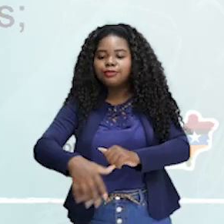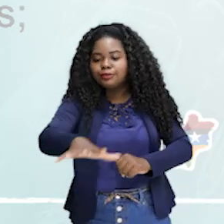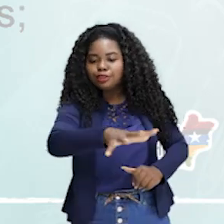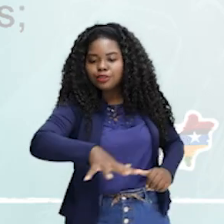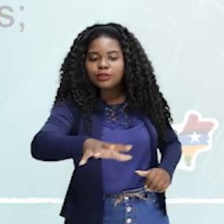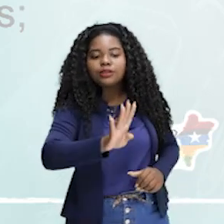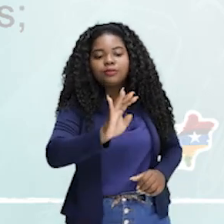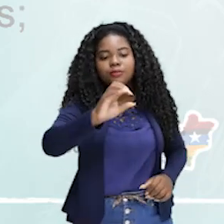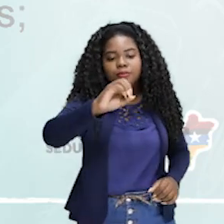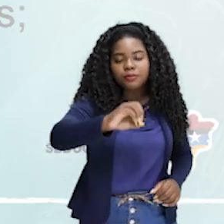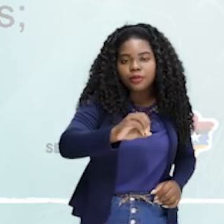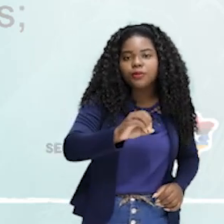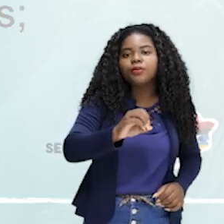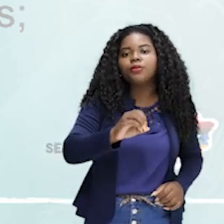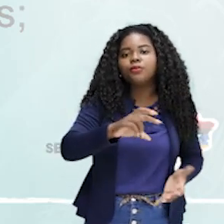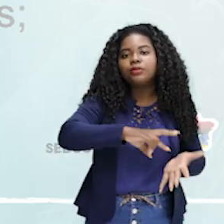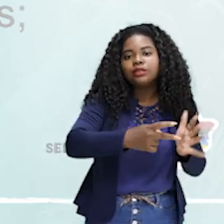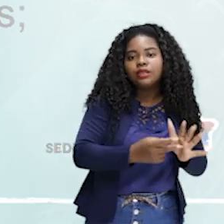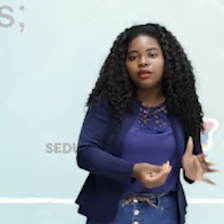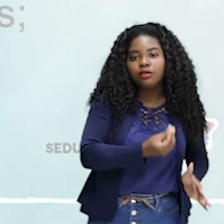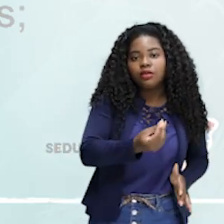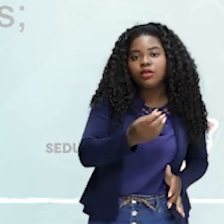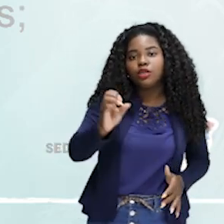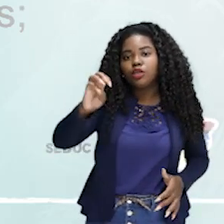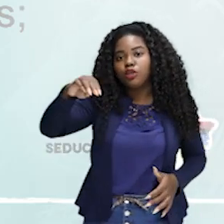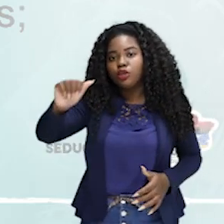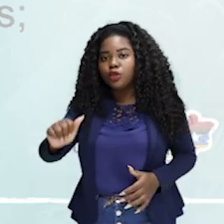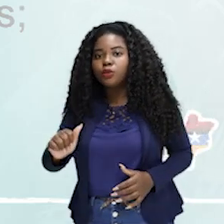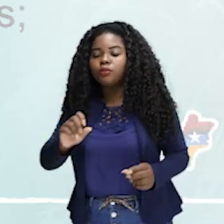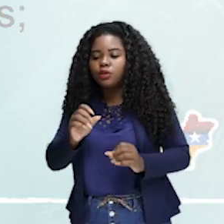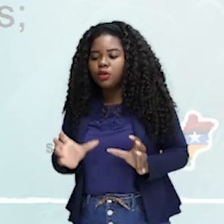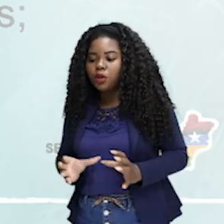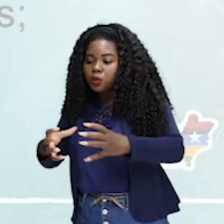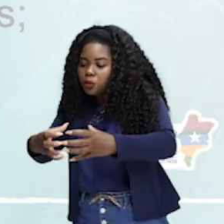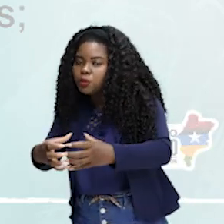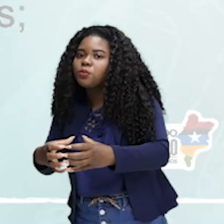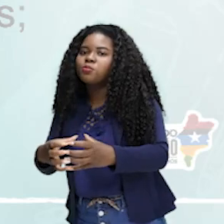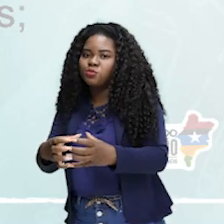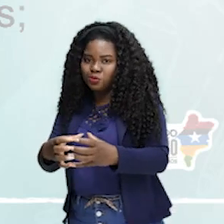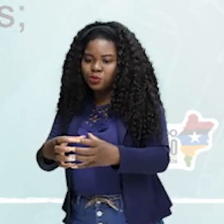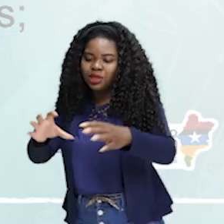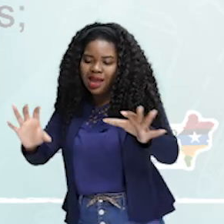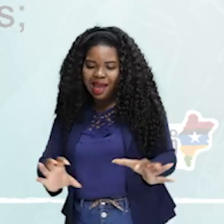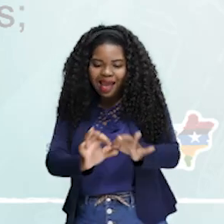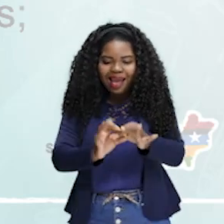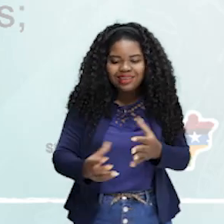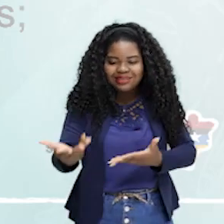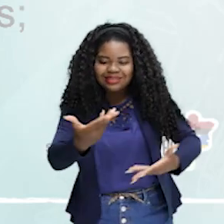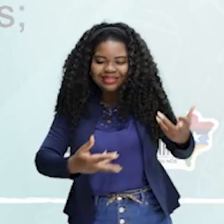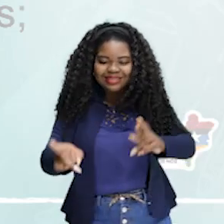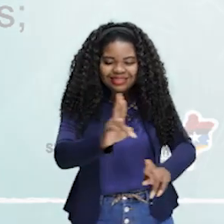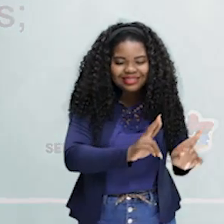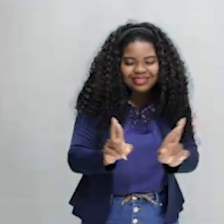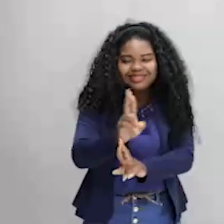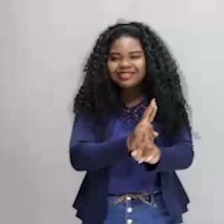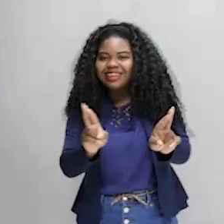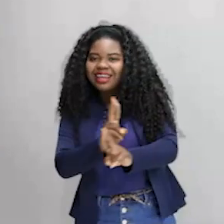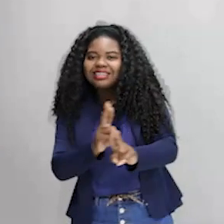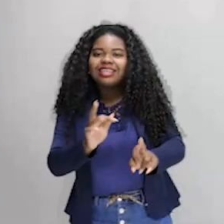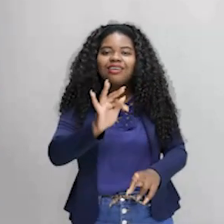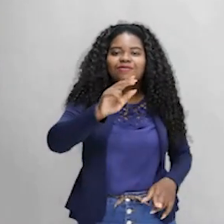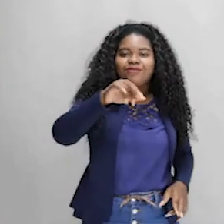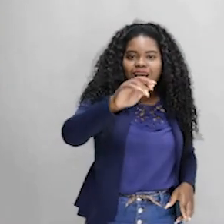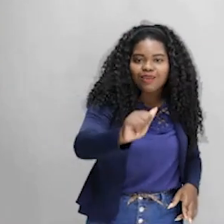de bio, que quer dizer vida, e oma, que indica grupo ou massas, ou seja, o bioma, a junção, a interação entre a fauna e a flora